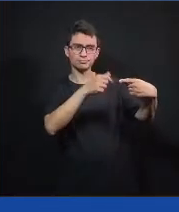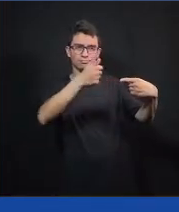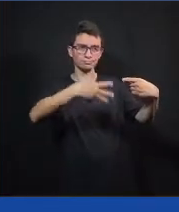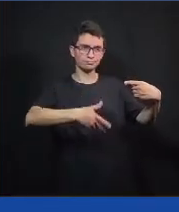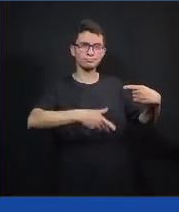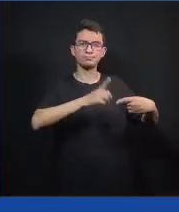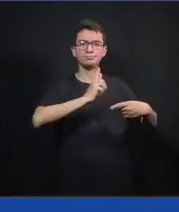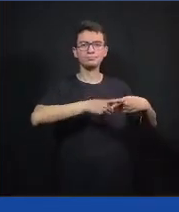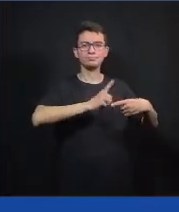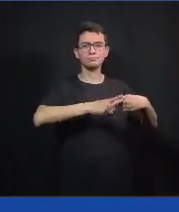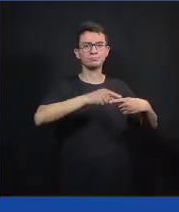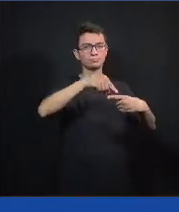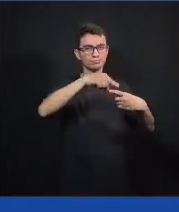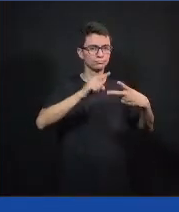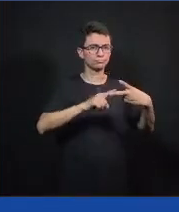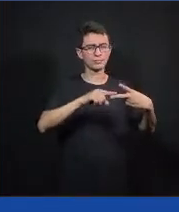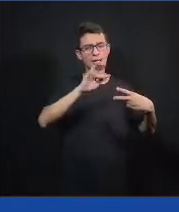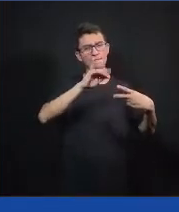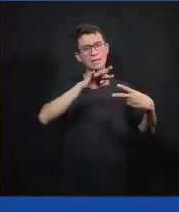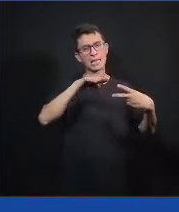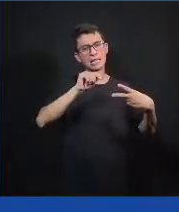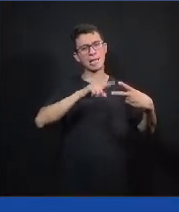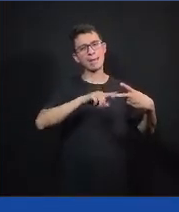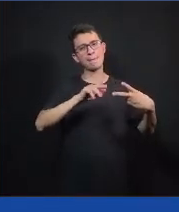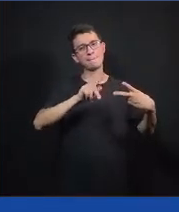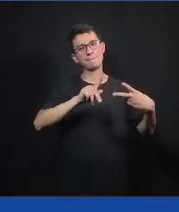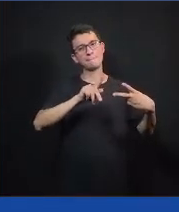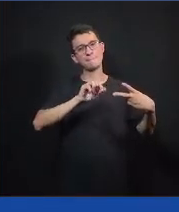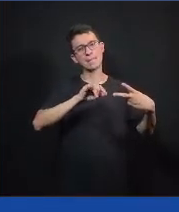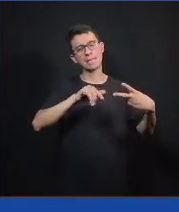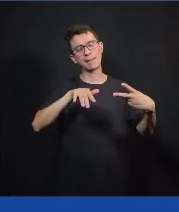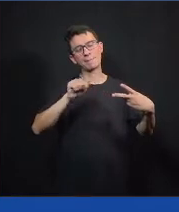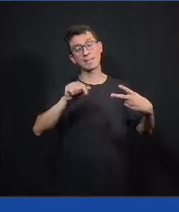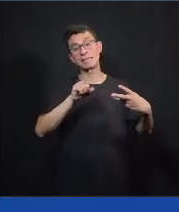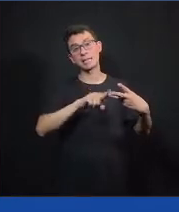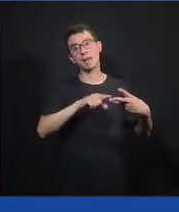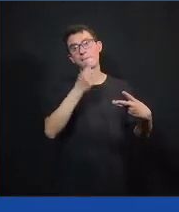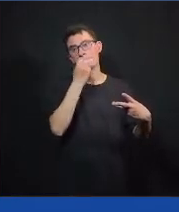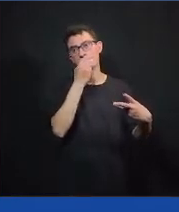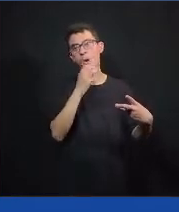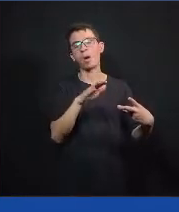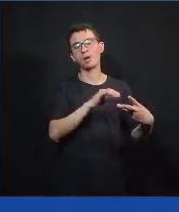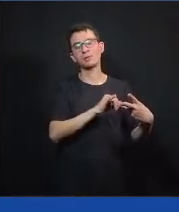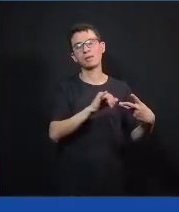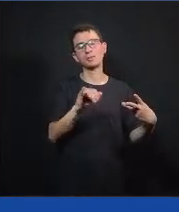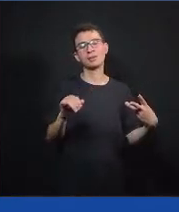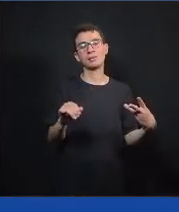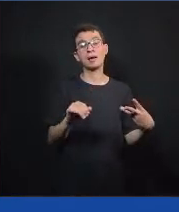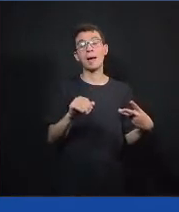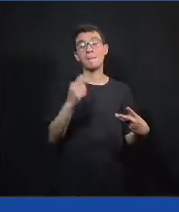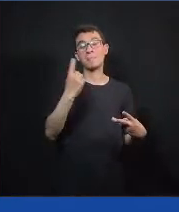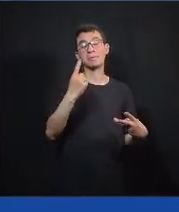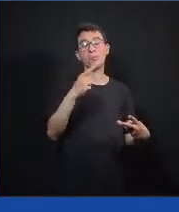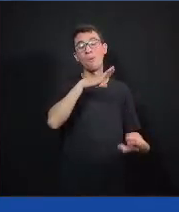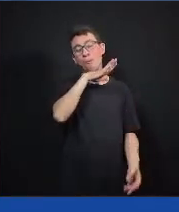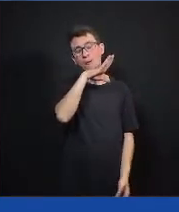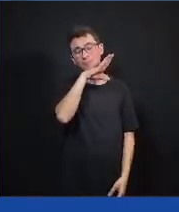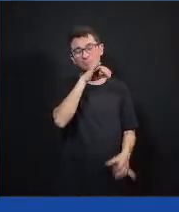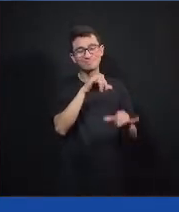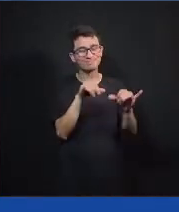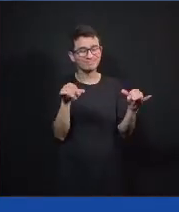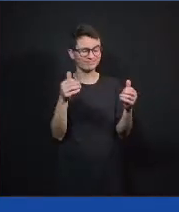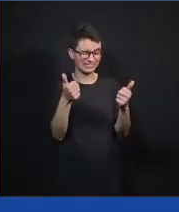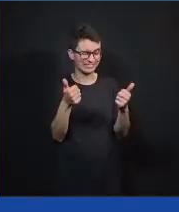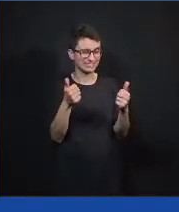fatalista e um pouco pessimista. O segundo, eu vou dar boas notícias, certo? Primeiro as más notícias, depois as boas, já diria Maquiavel.